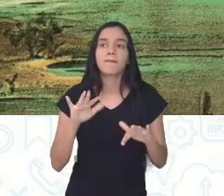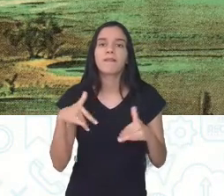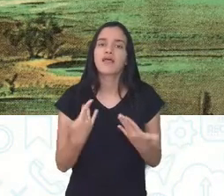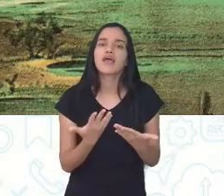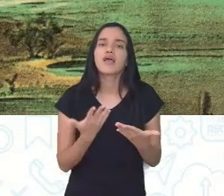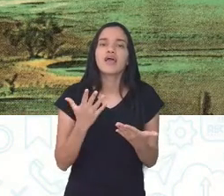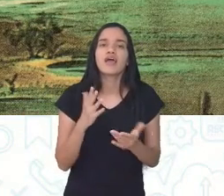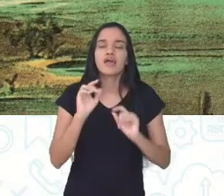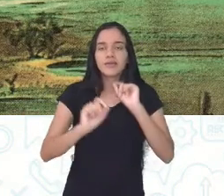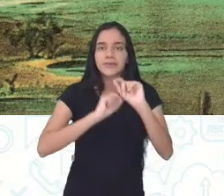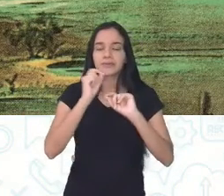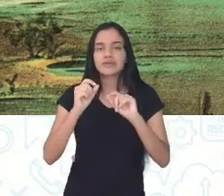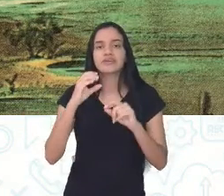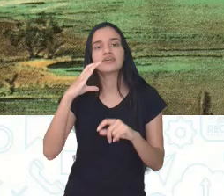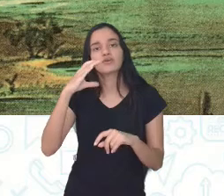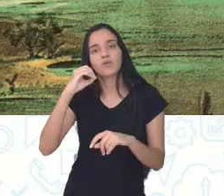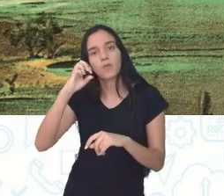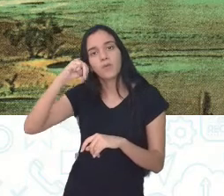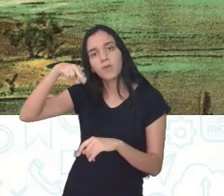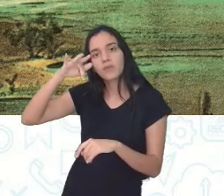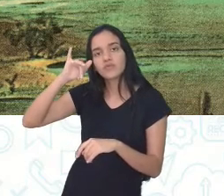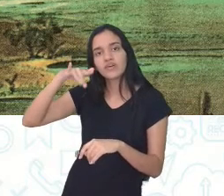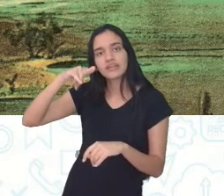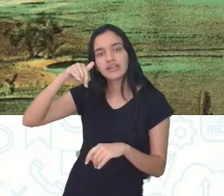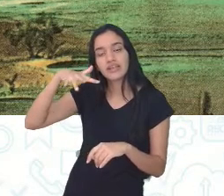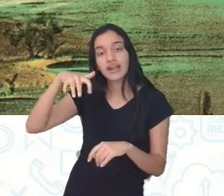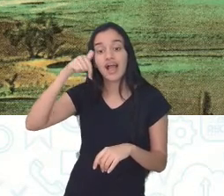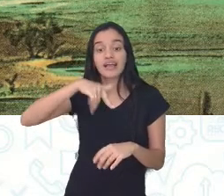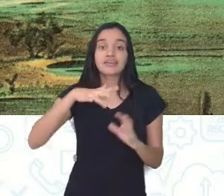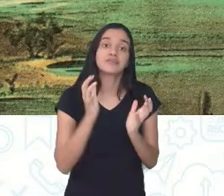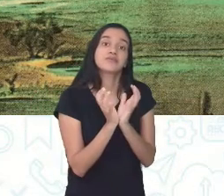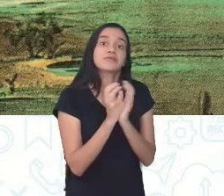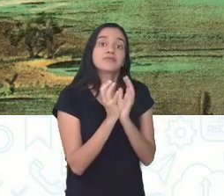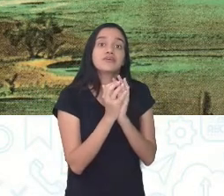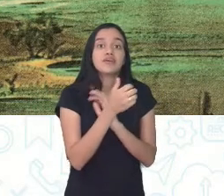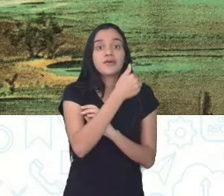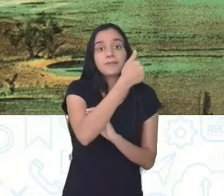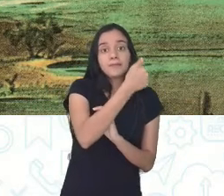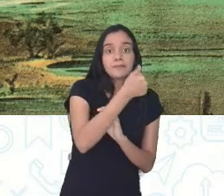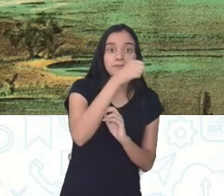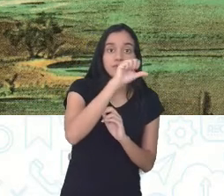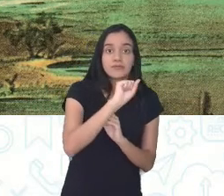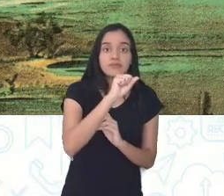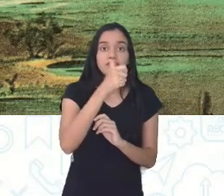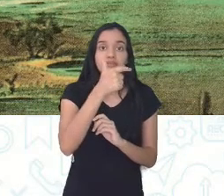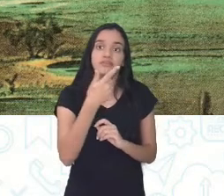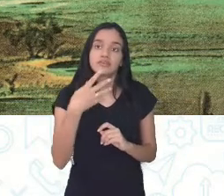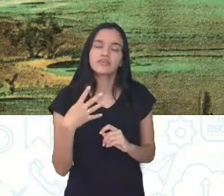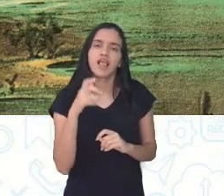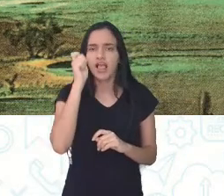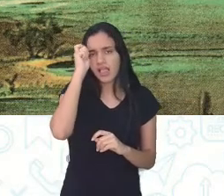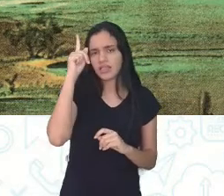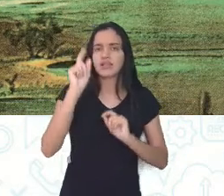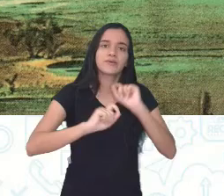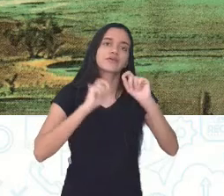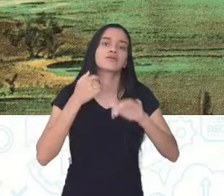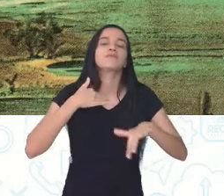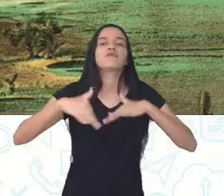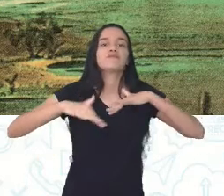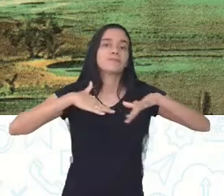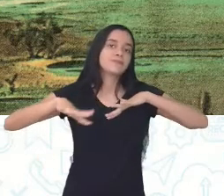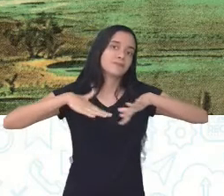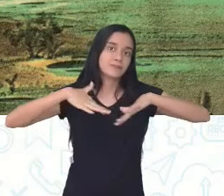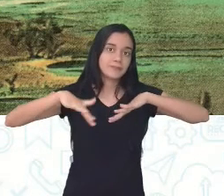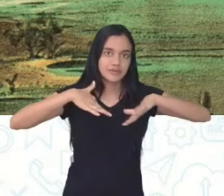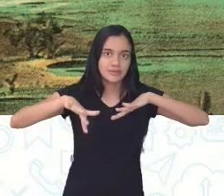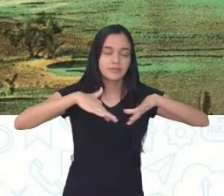forças confederadas no Recife, em 1824. Né? E a ideia desse movimento aí, né,